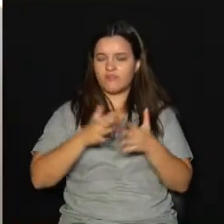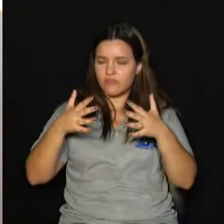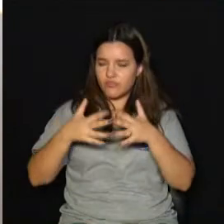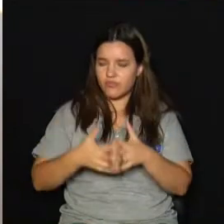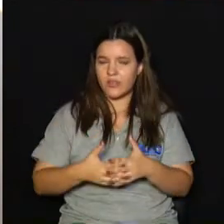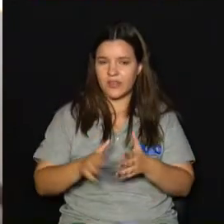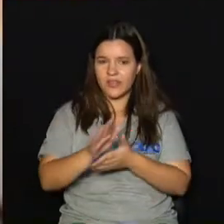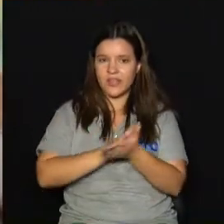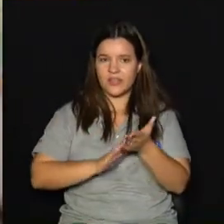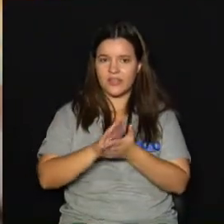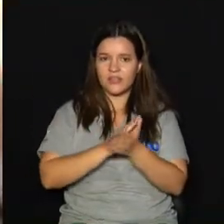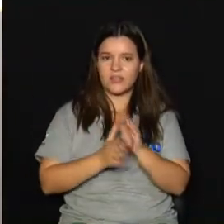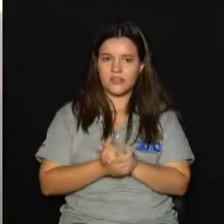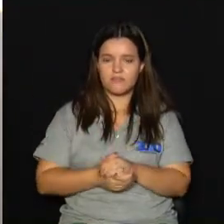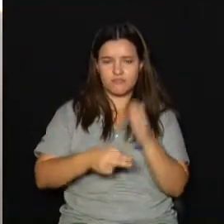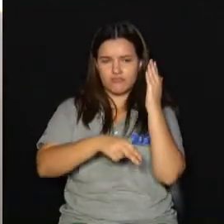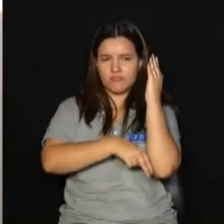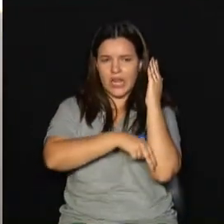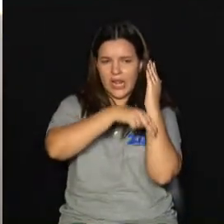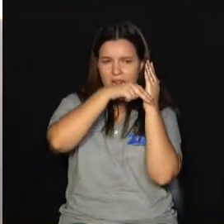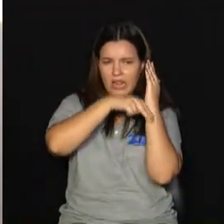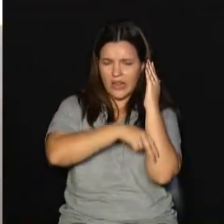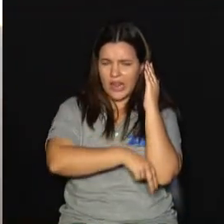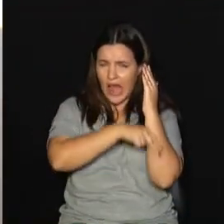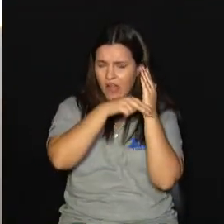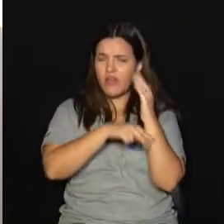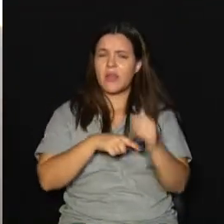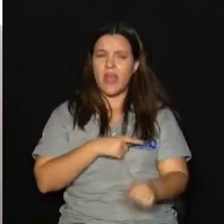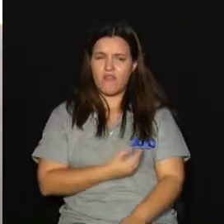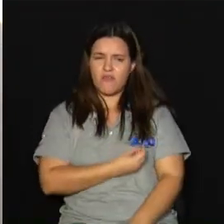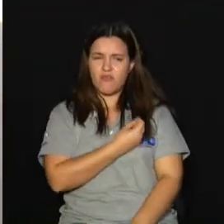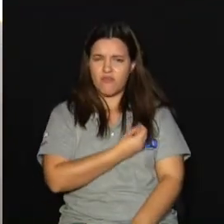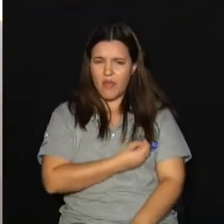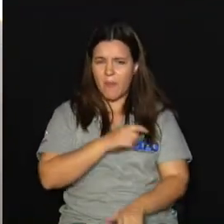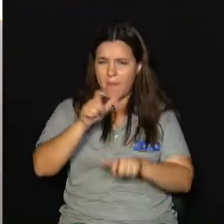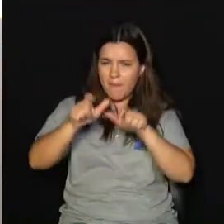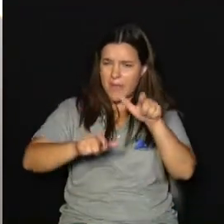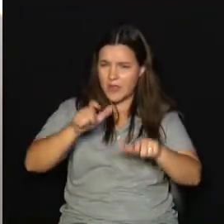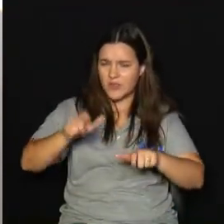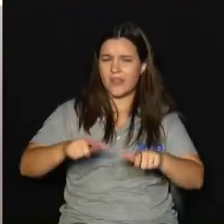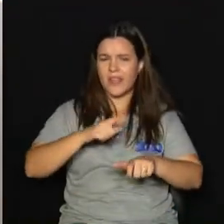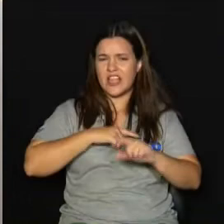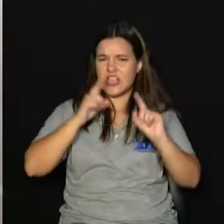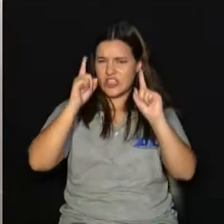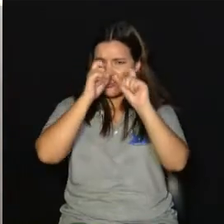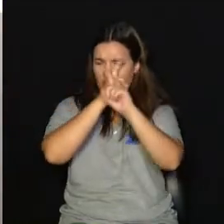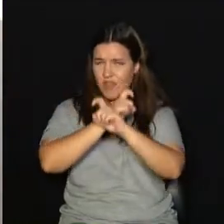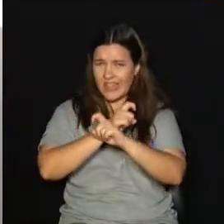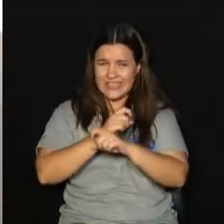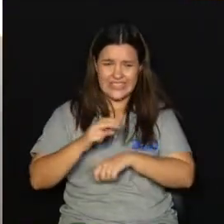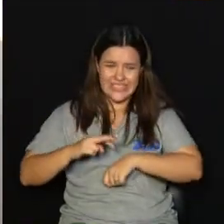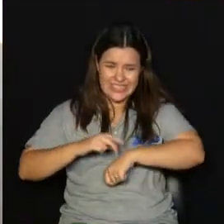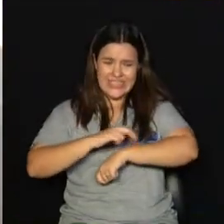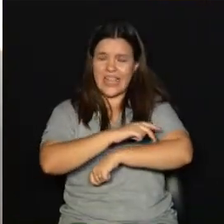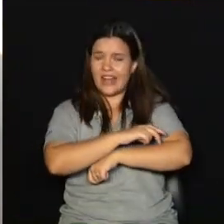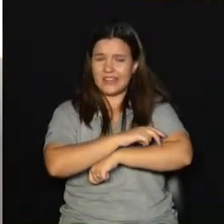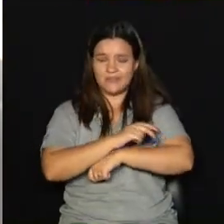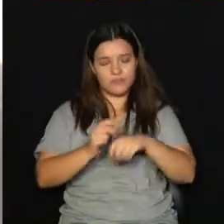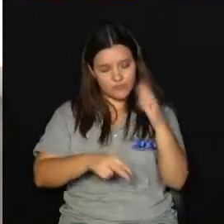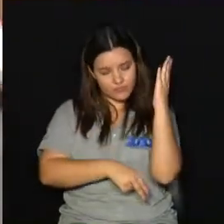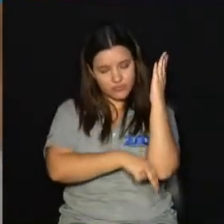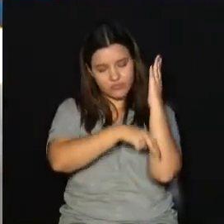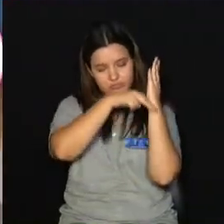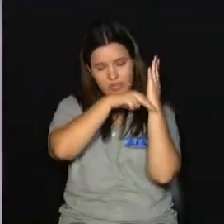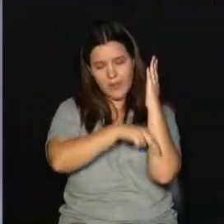Inclusive, o elevador está funcionando normalmente para o eleitor que tem um pouco mais de dificuldades